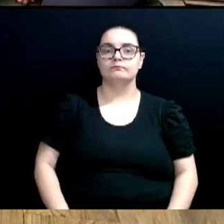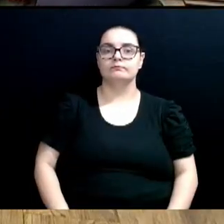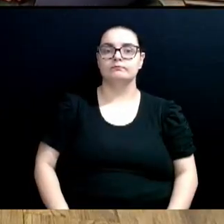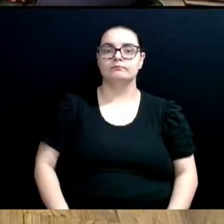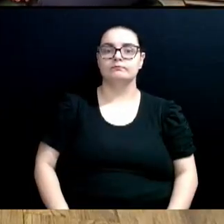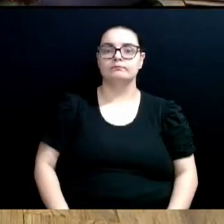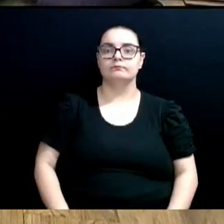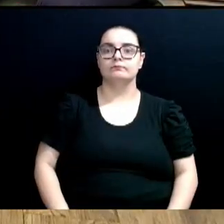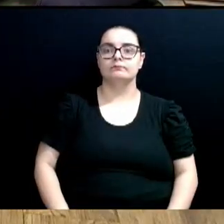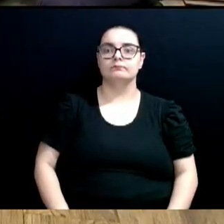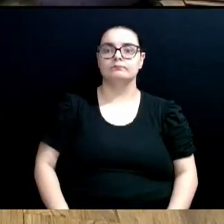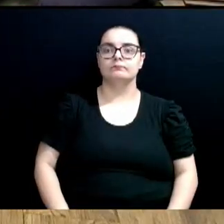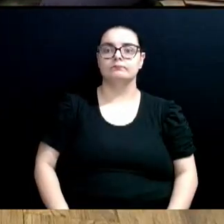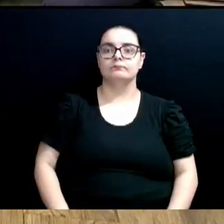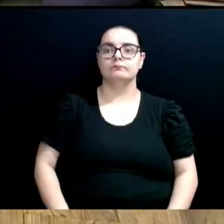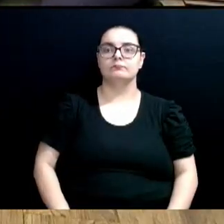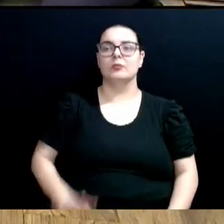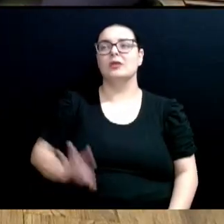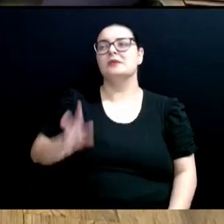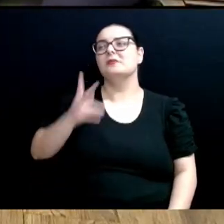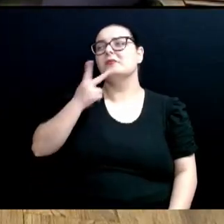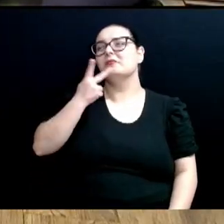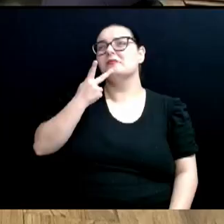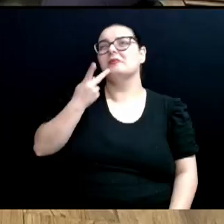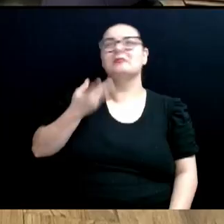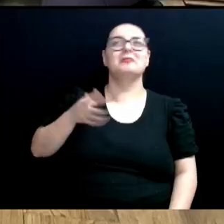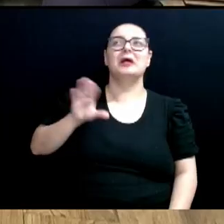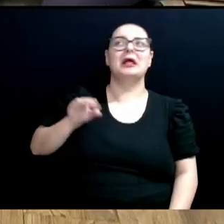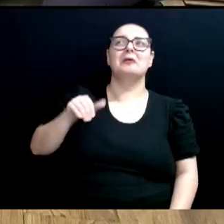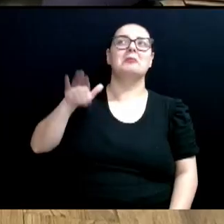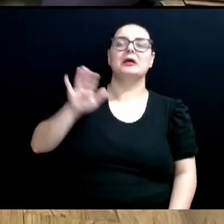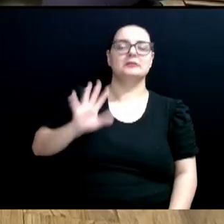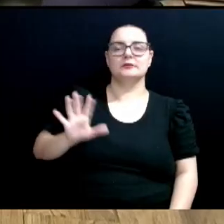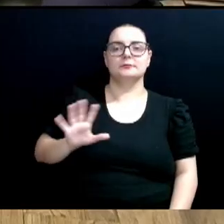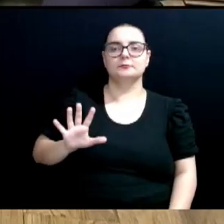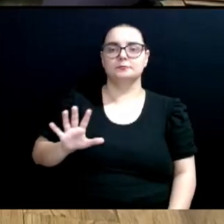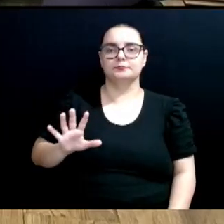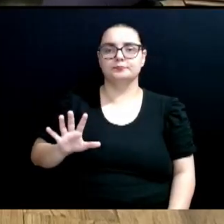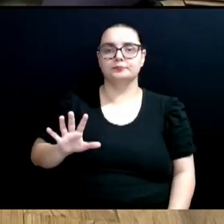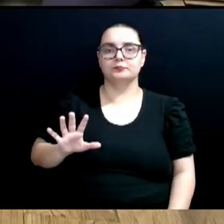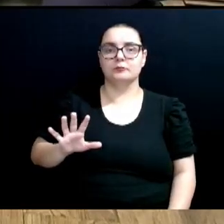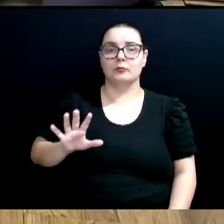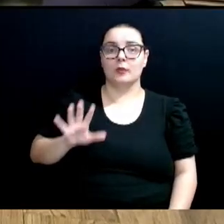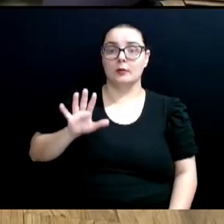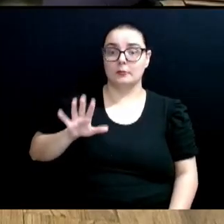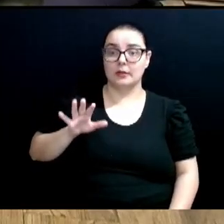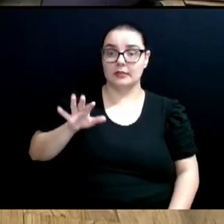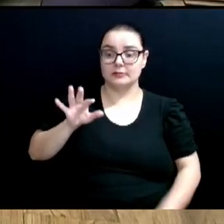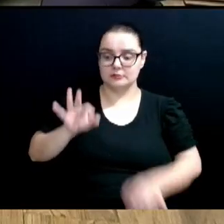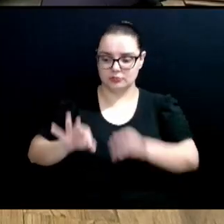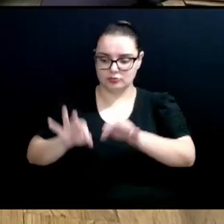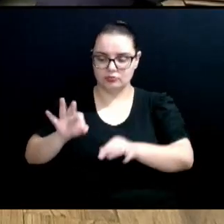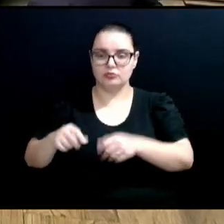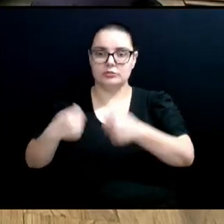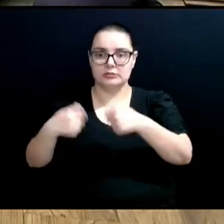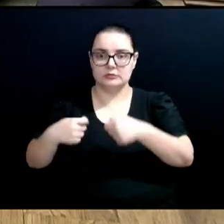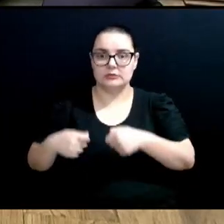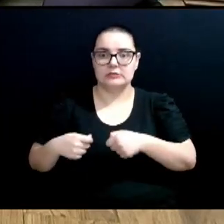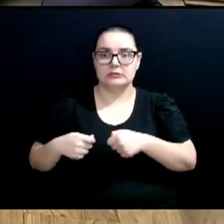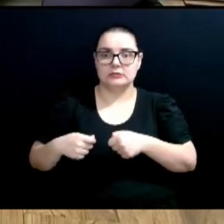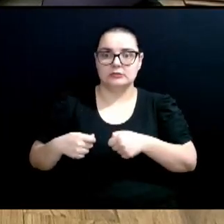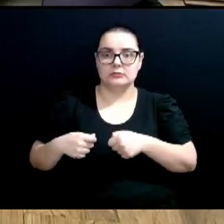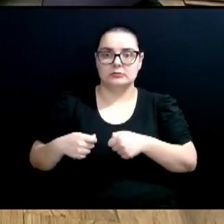falado, não vou dizer falado muito, falado demais, mas o juiz, ele deve ter uma